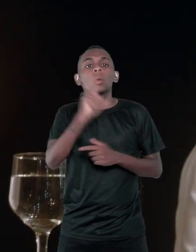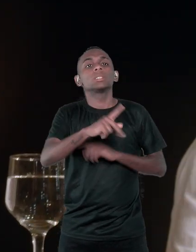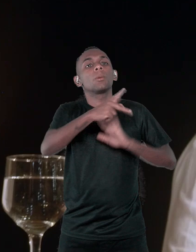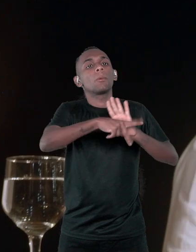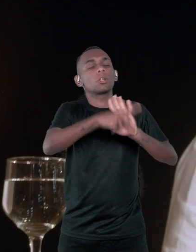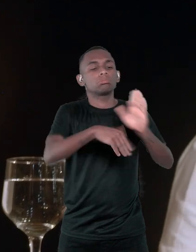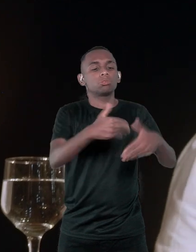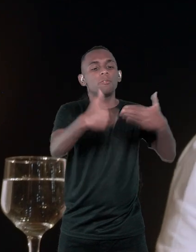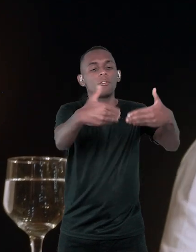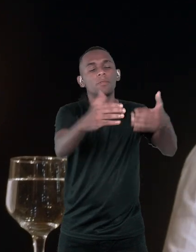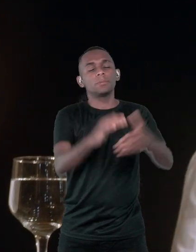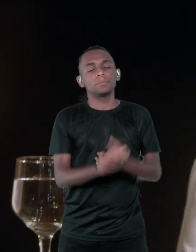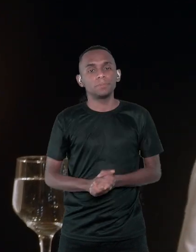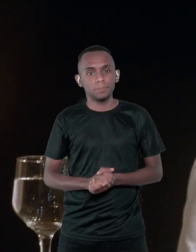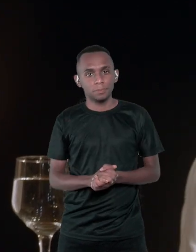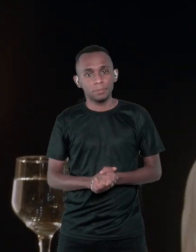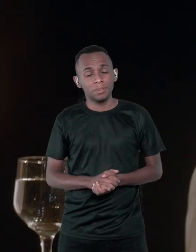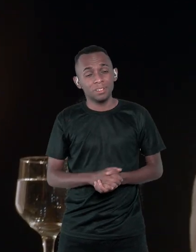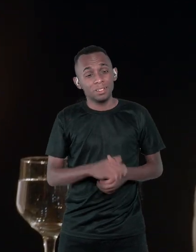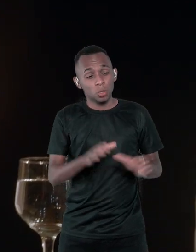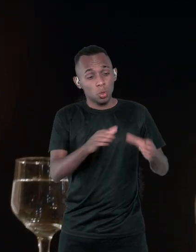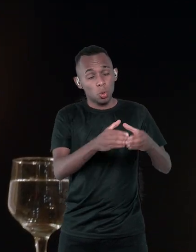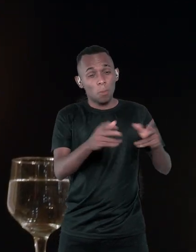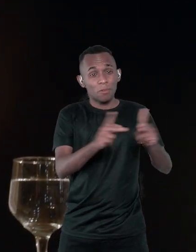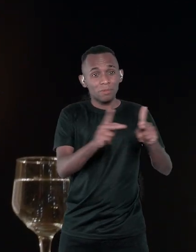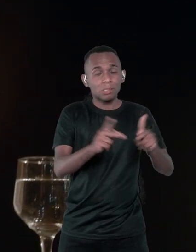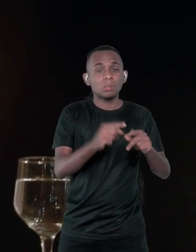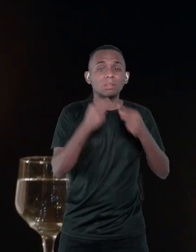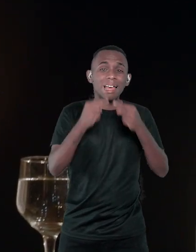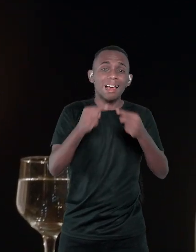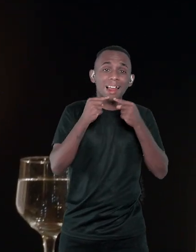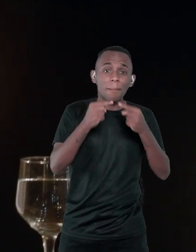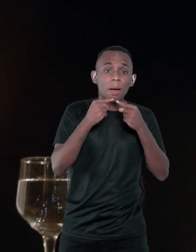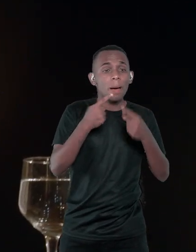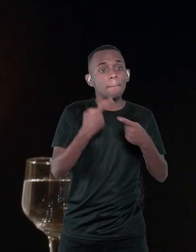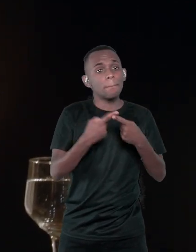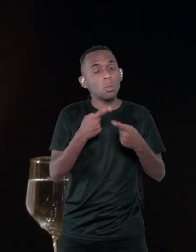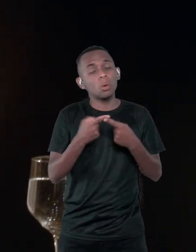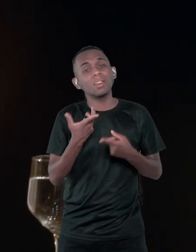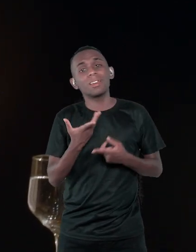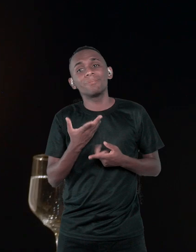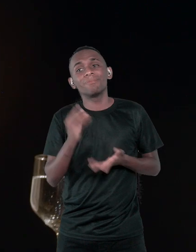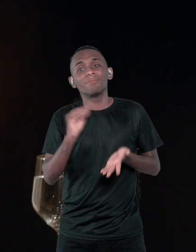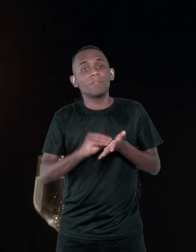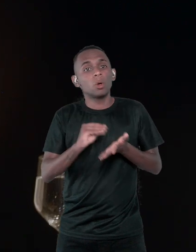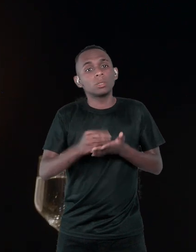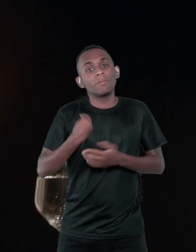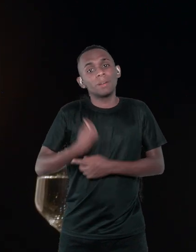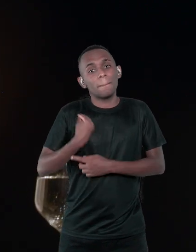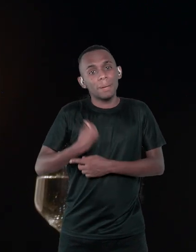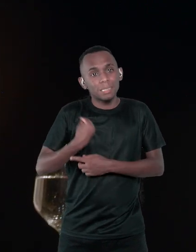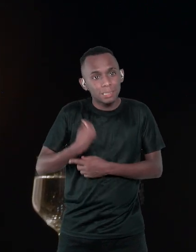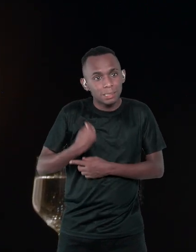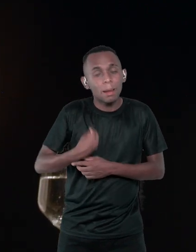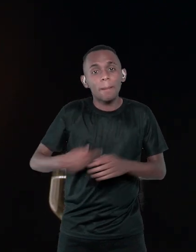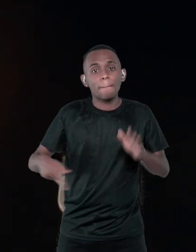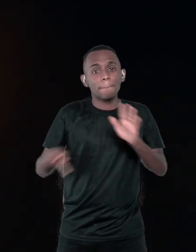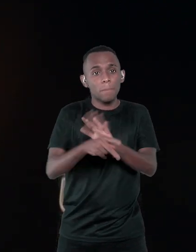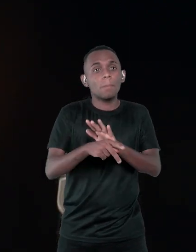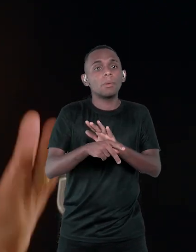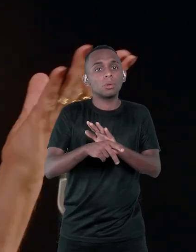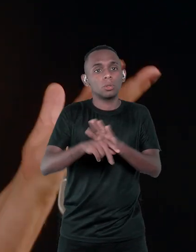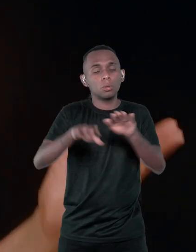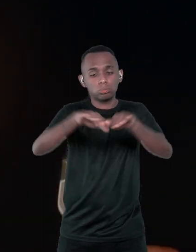Meu. Eles reclamaram que não tinha espaço para eles no auditório da Mata do Intelecto, que